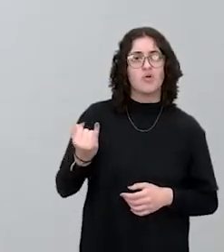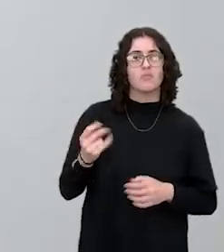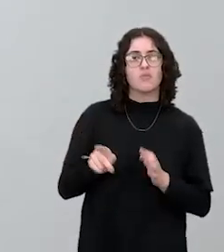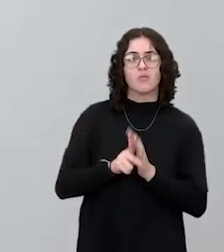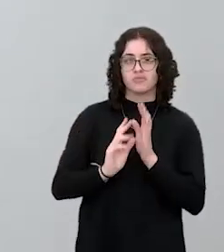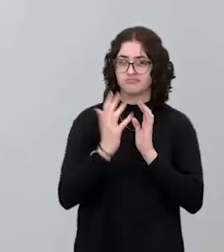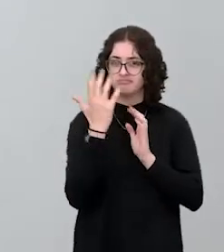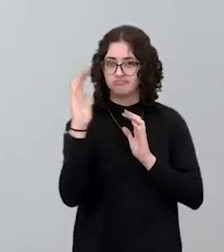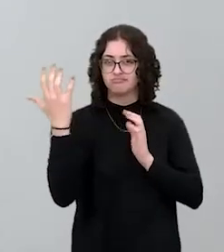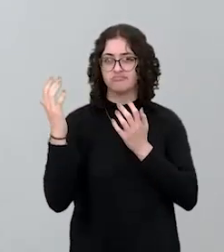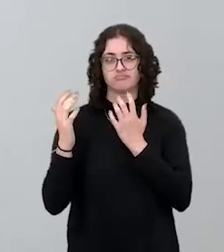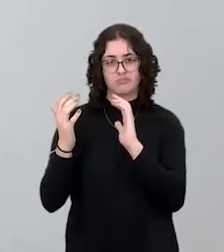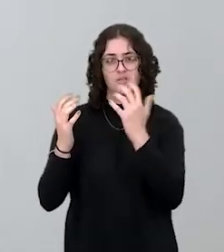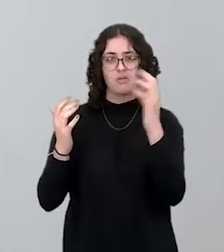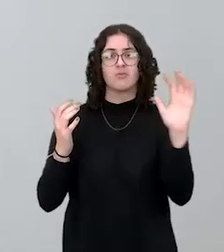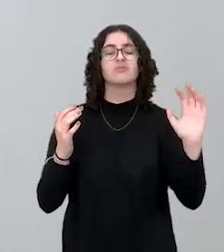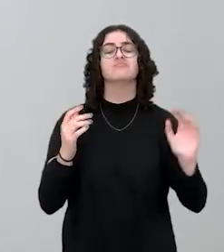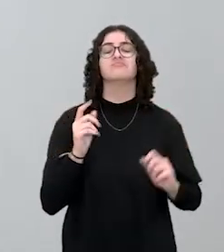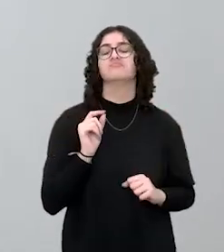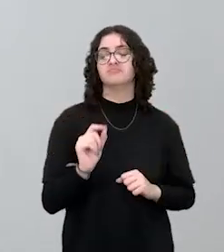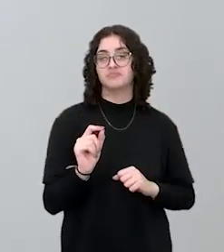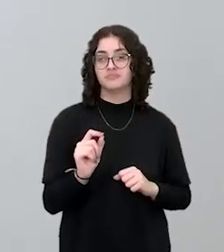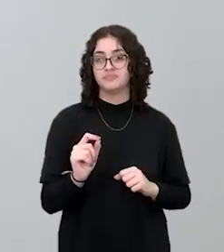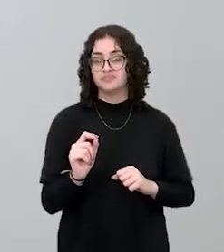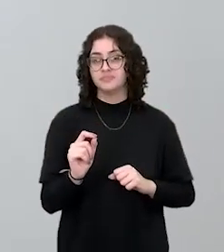ambiental e que...